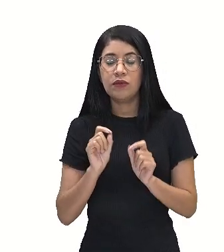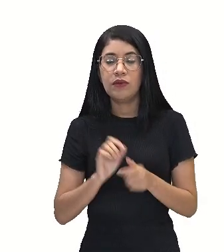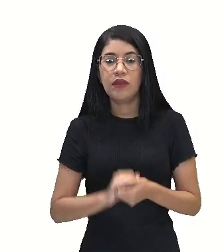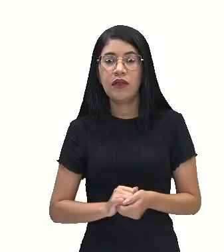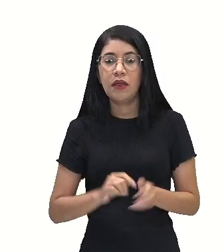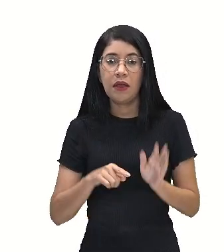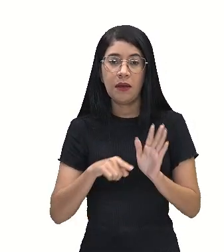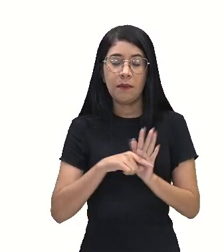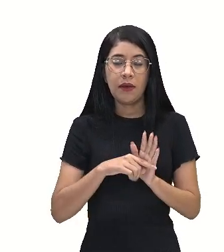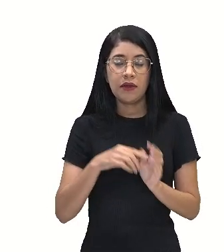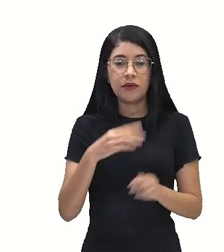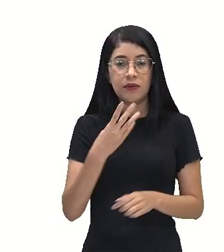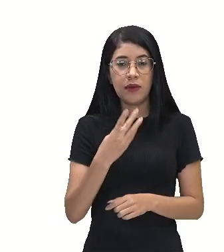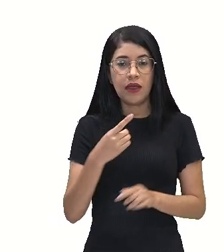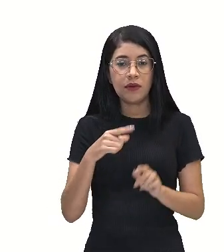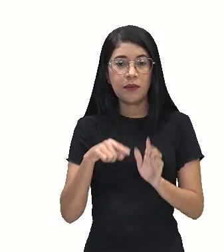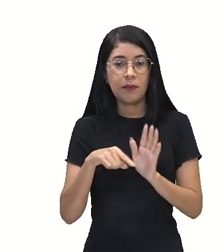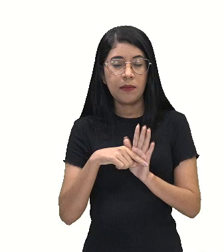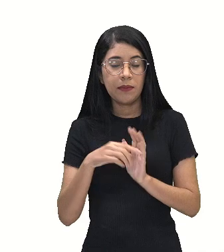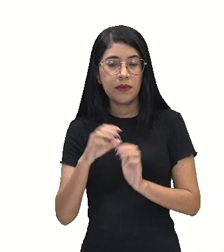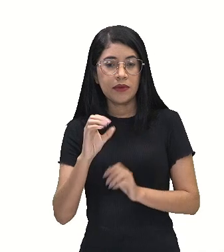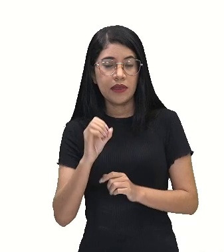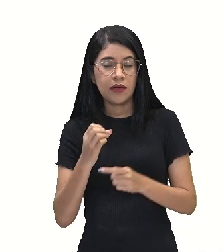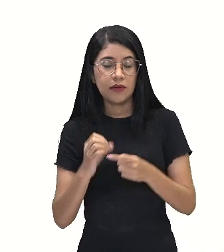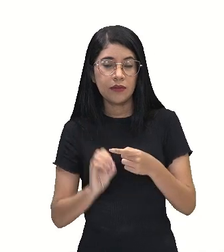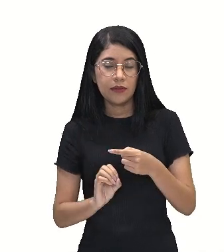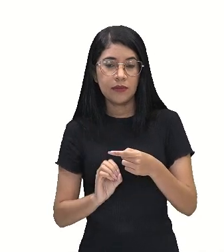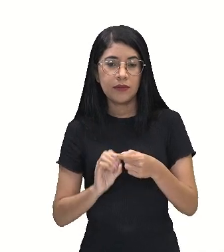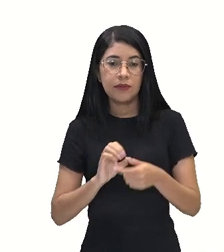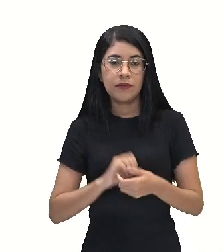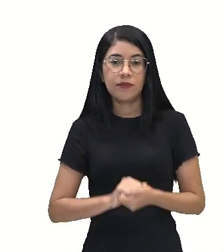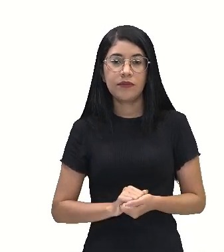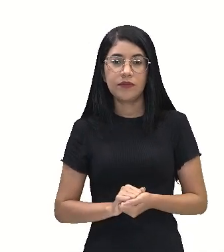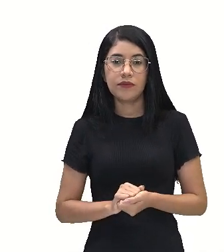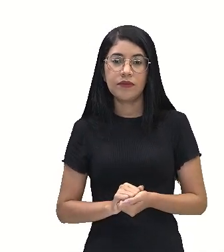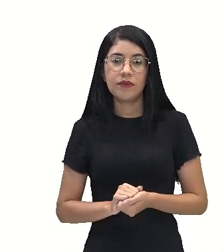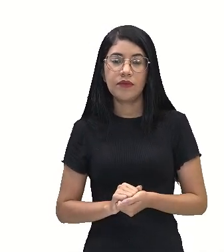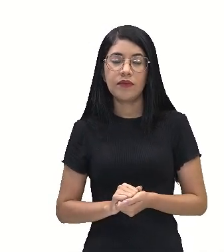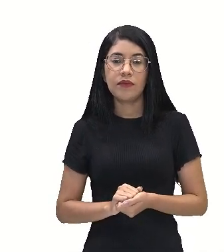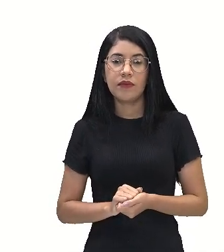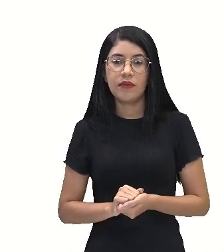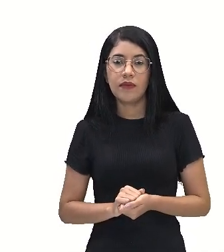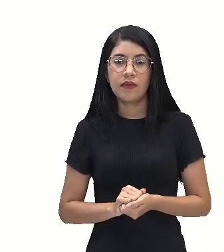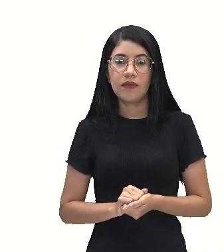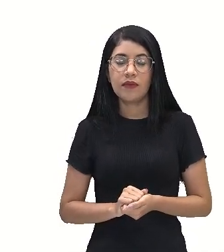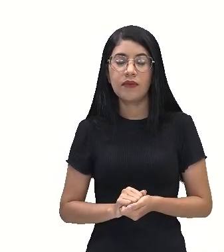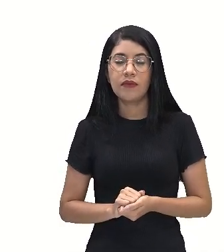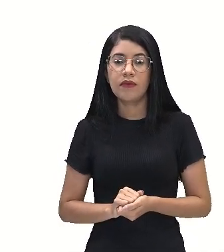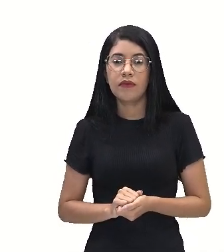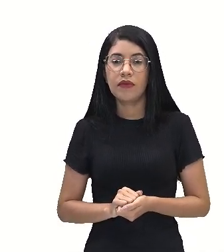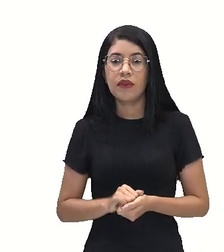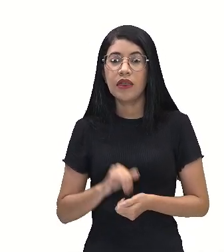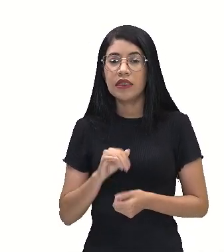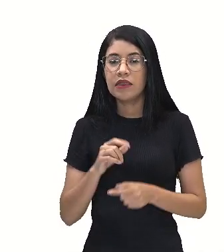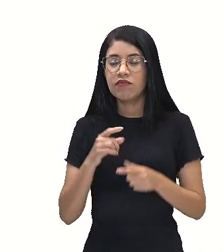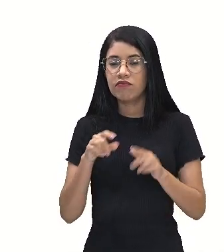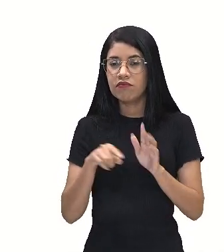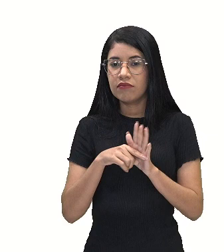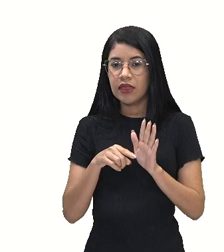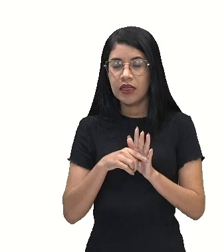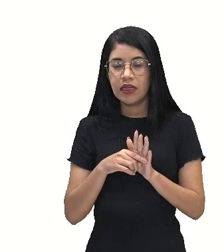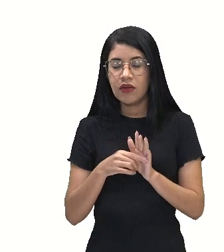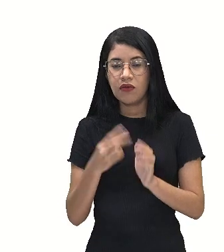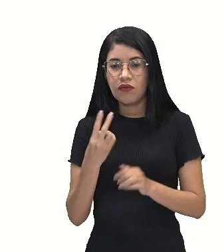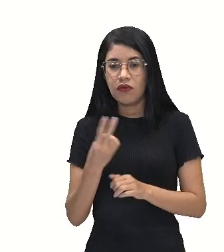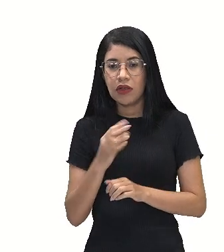menos 4 menos 0 sobre 8. Né? Se você vai subtrair nada, continua com o mesmo valor.